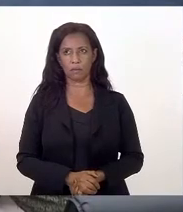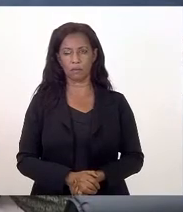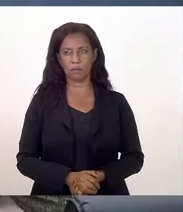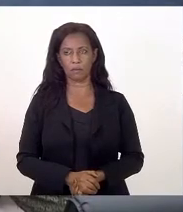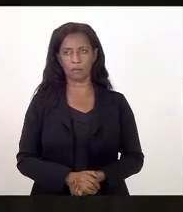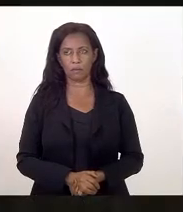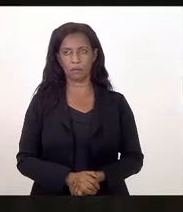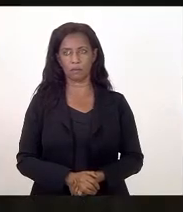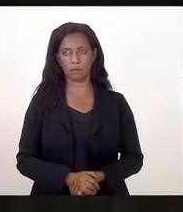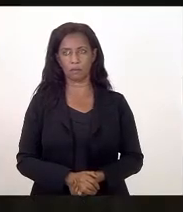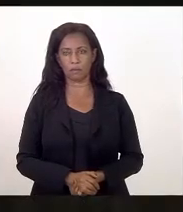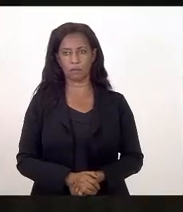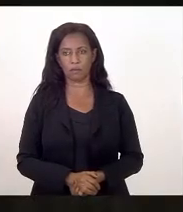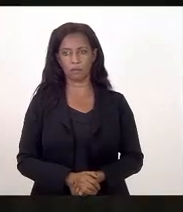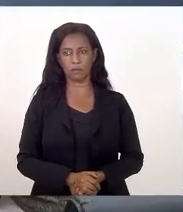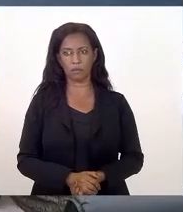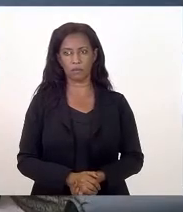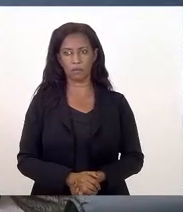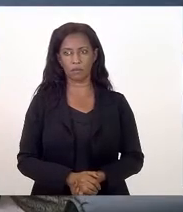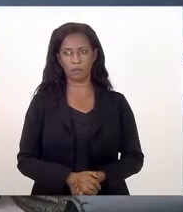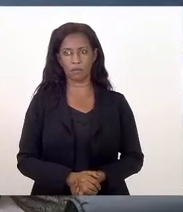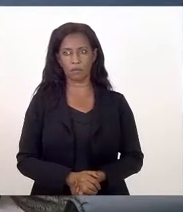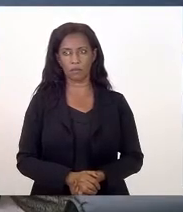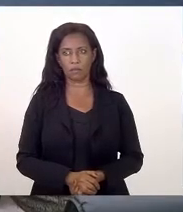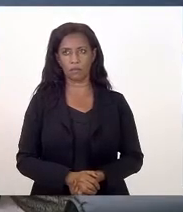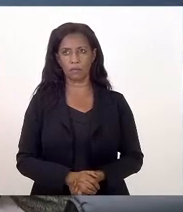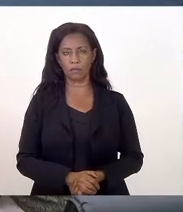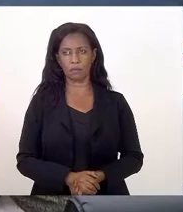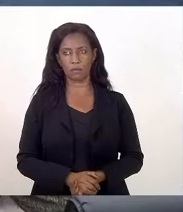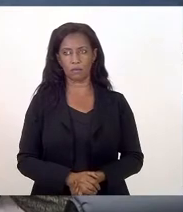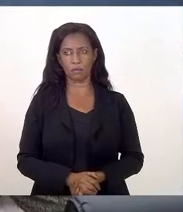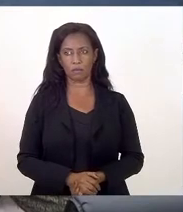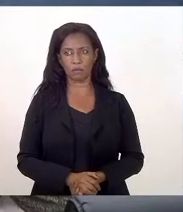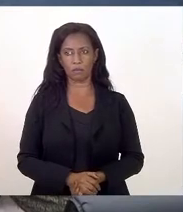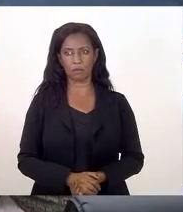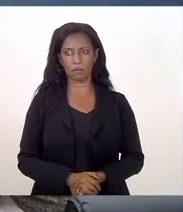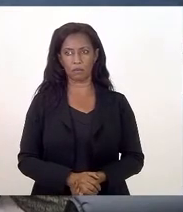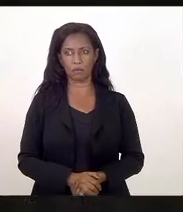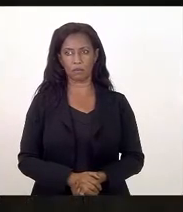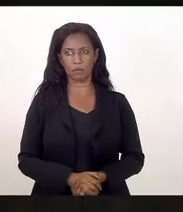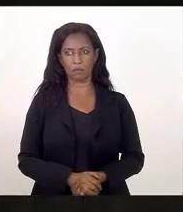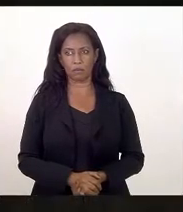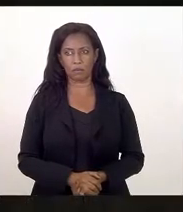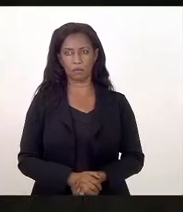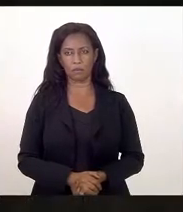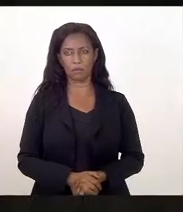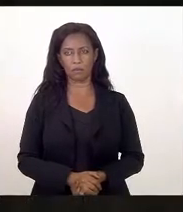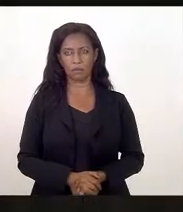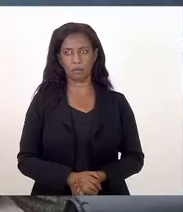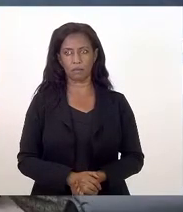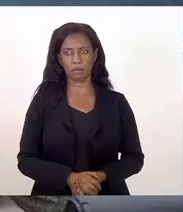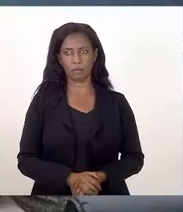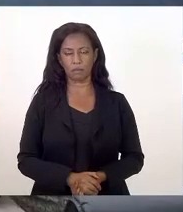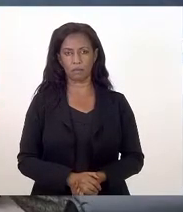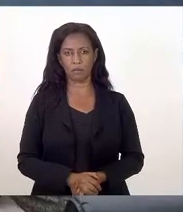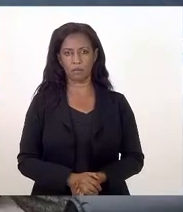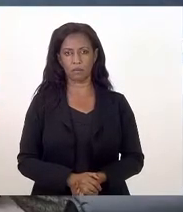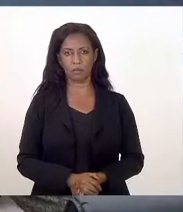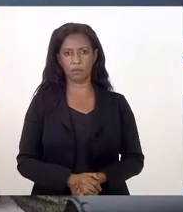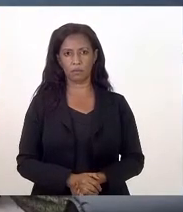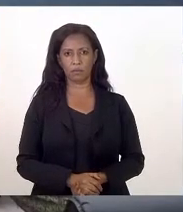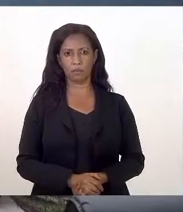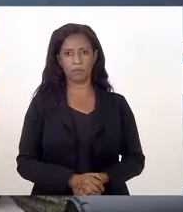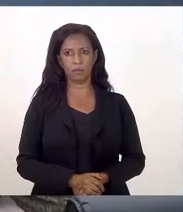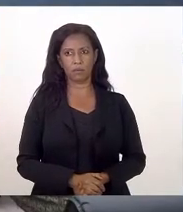Anexo oitavo aqui embaixo, cara. Aqui, Aqui, ó. Aqui, ó. É o